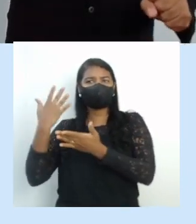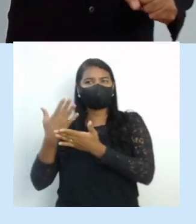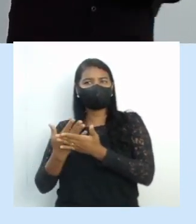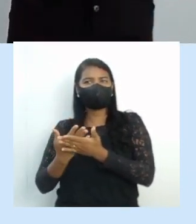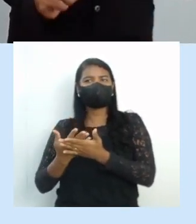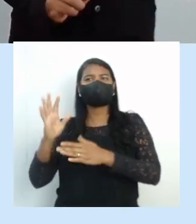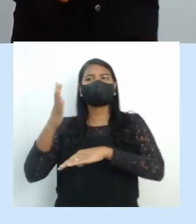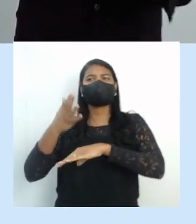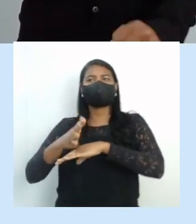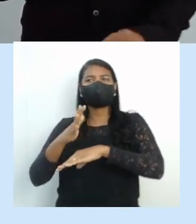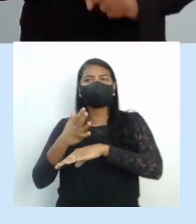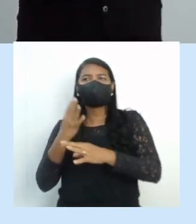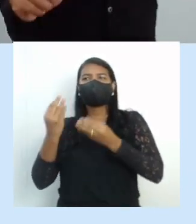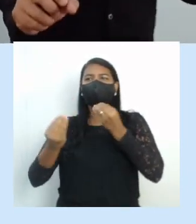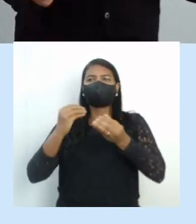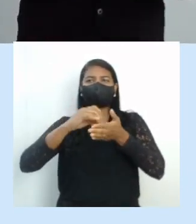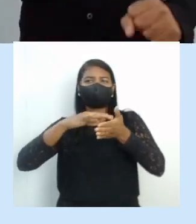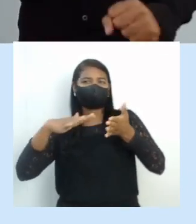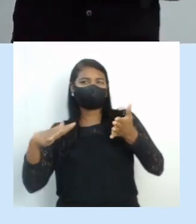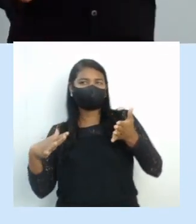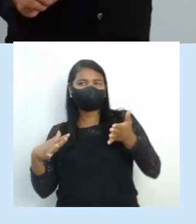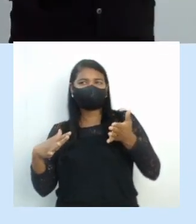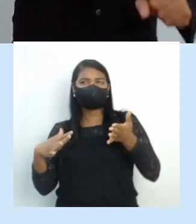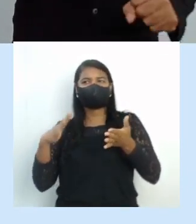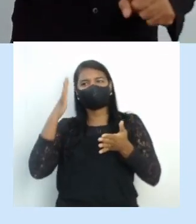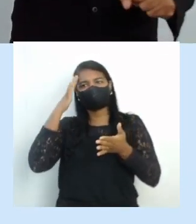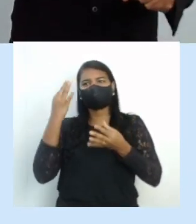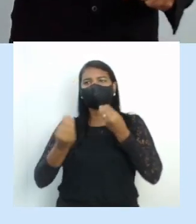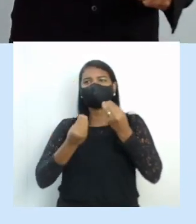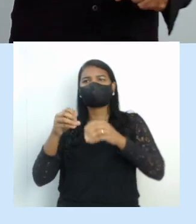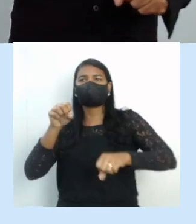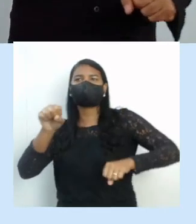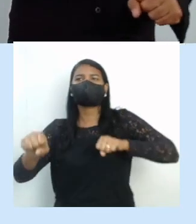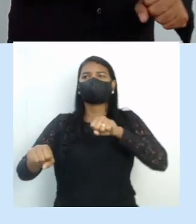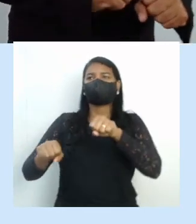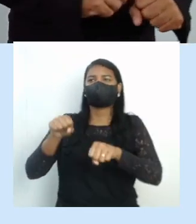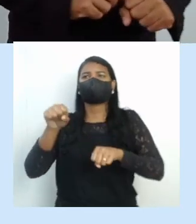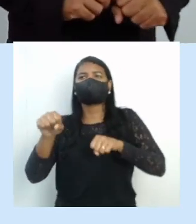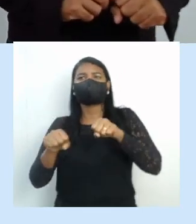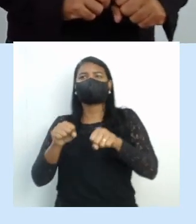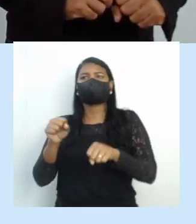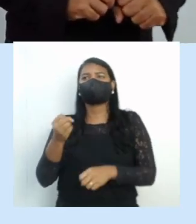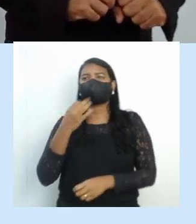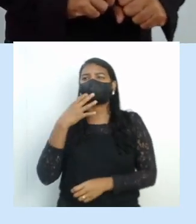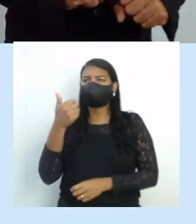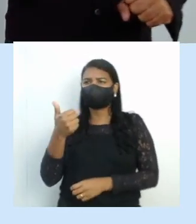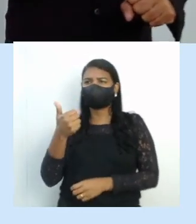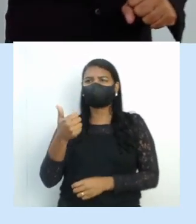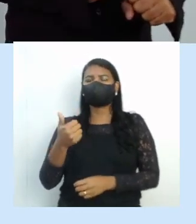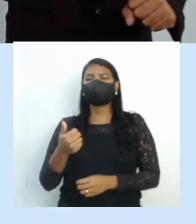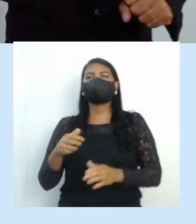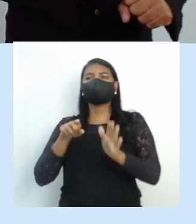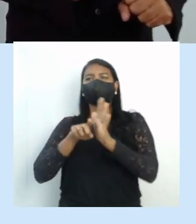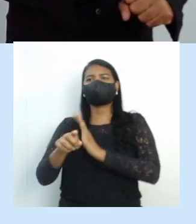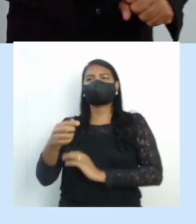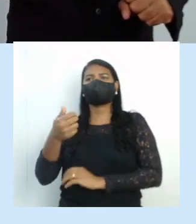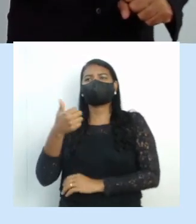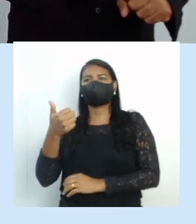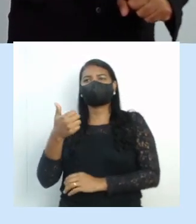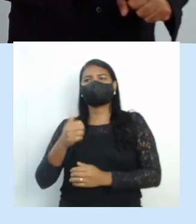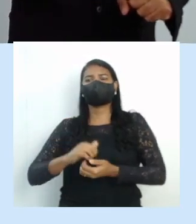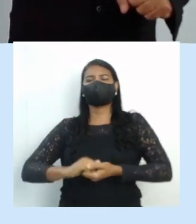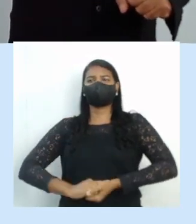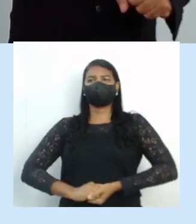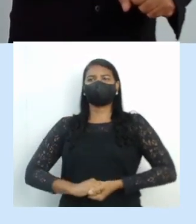É como se a gente começasse ali, andar ali de bicicleta. Então, vê que legal aí essa questão número 1. Aí